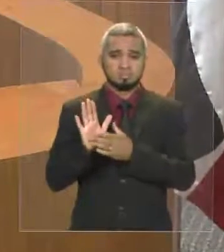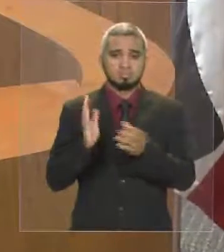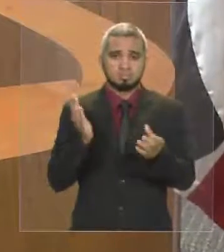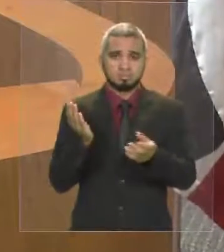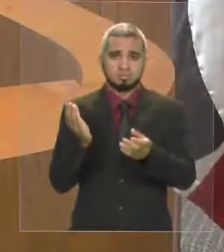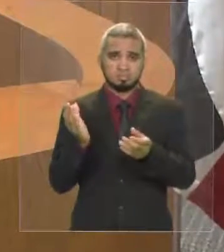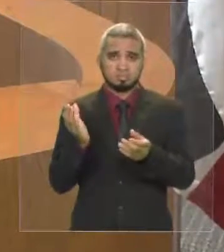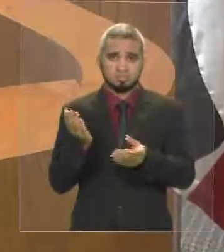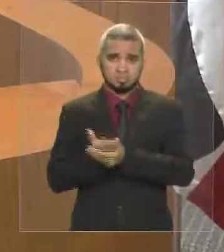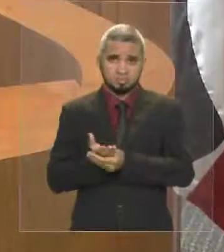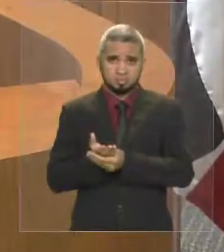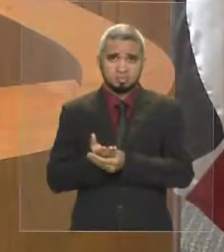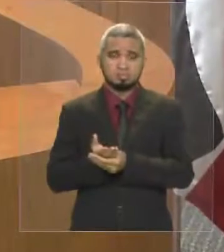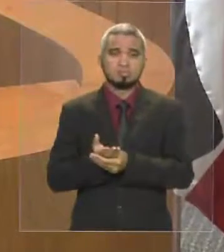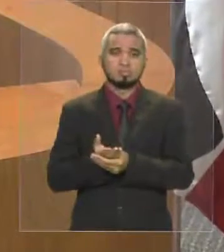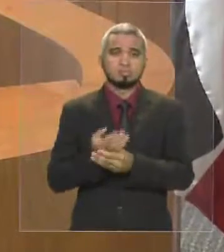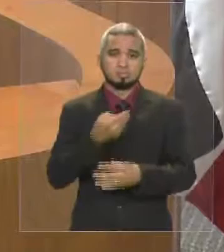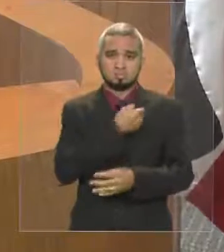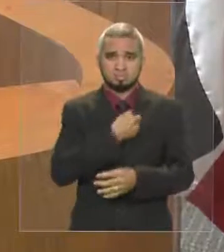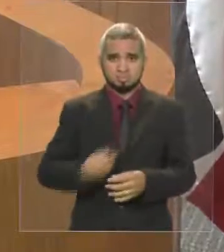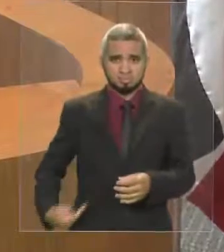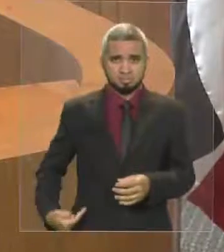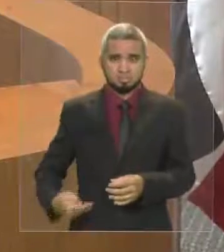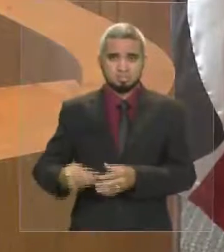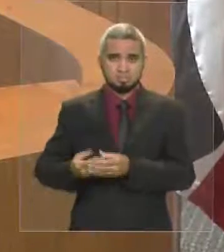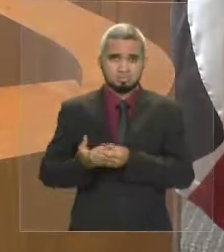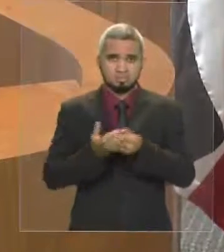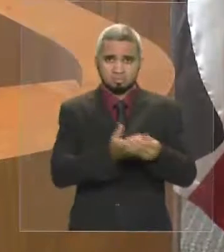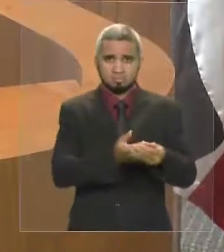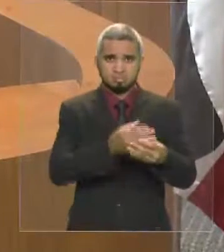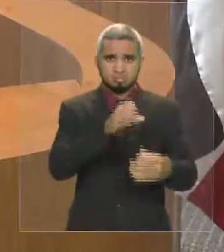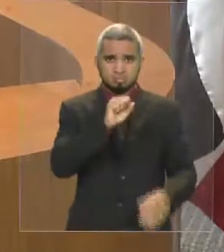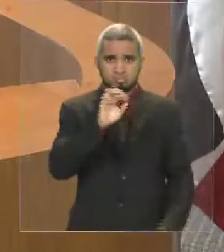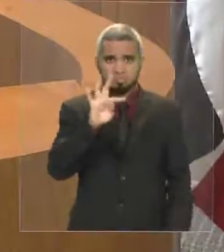deputado Souza Neto, que o governador entrou no Supremo Tribunal Federal.